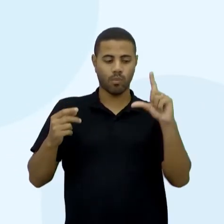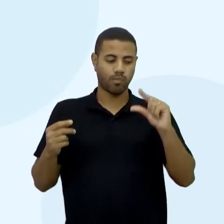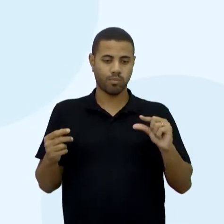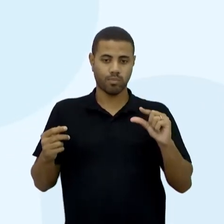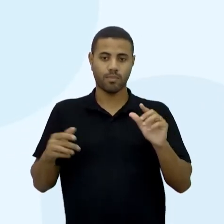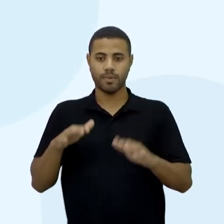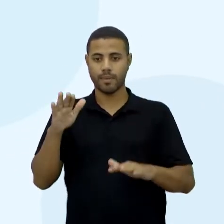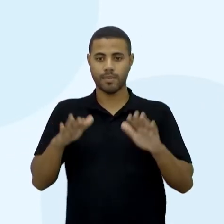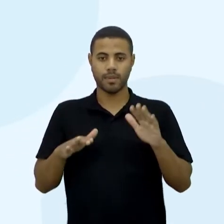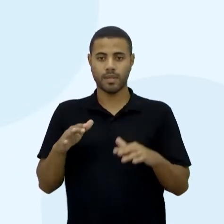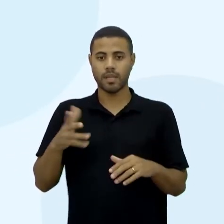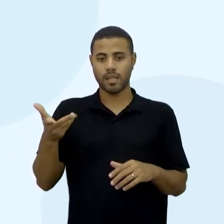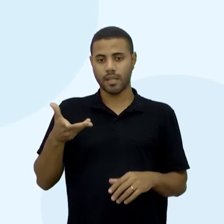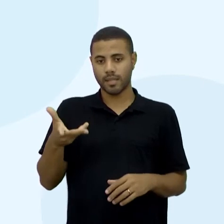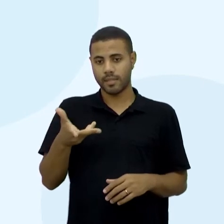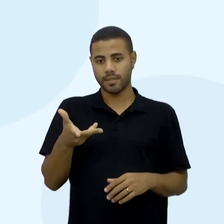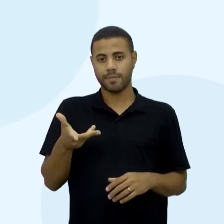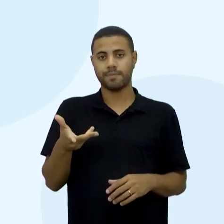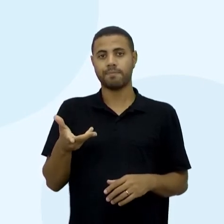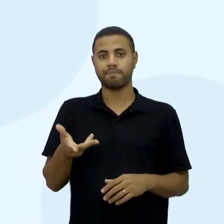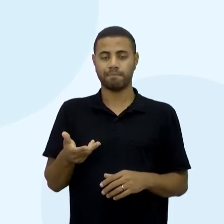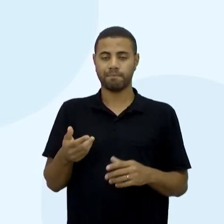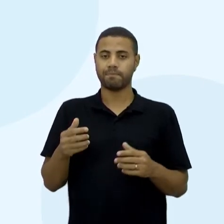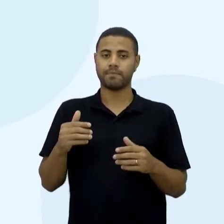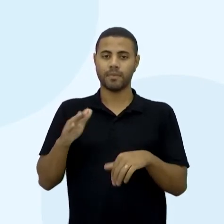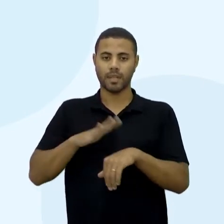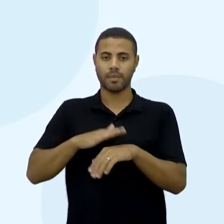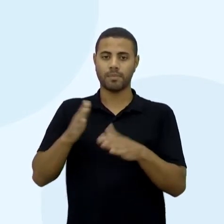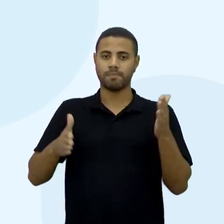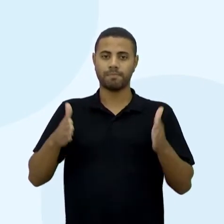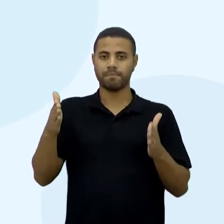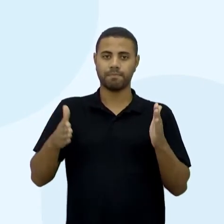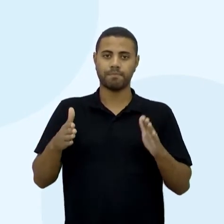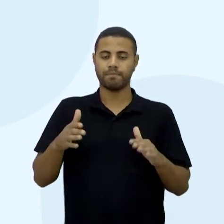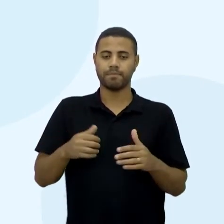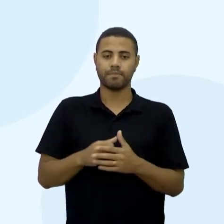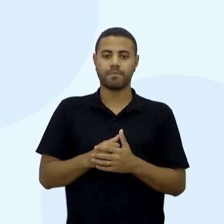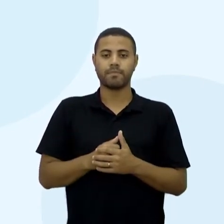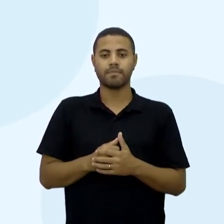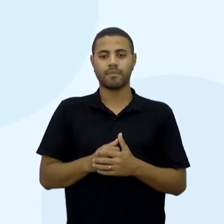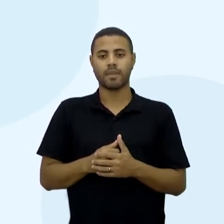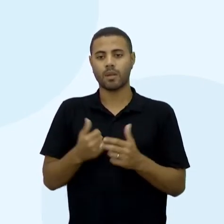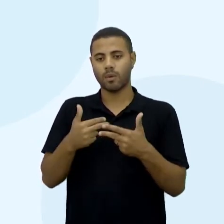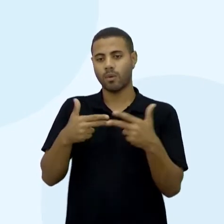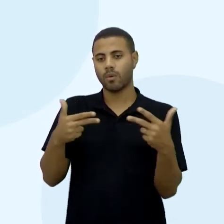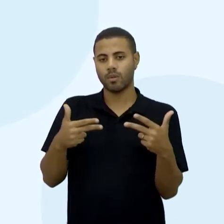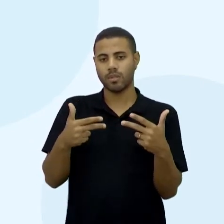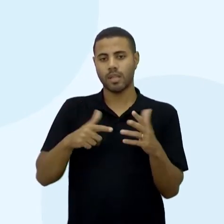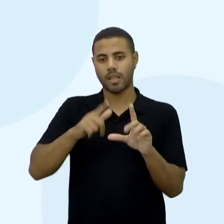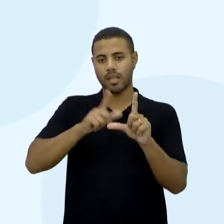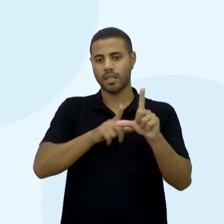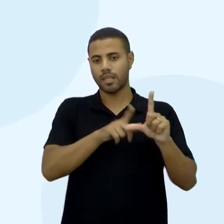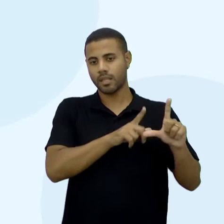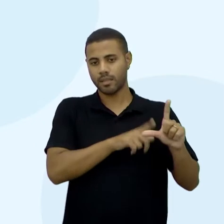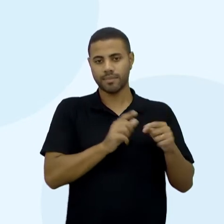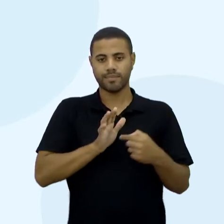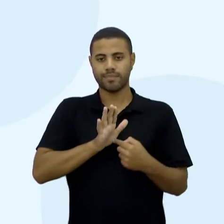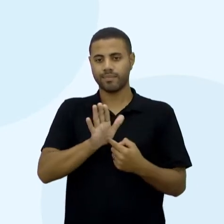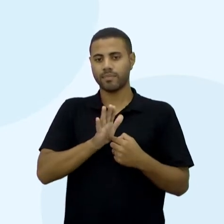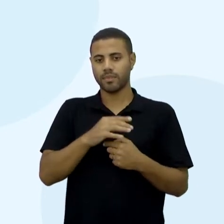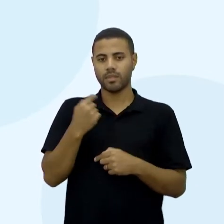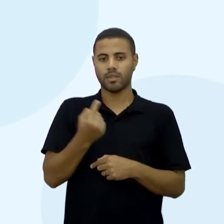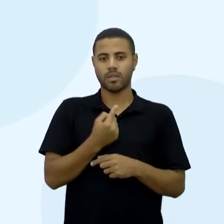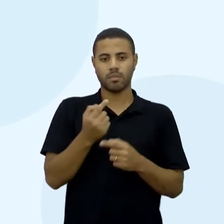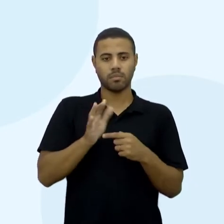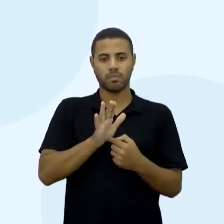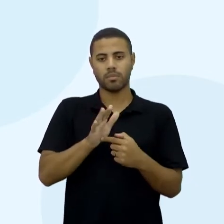aqui da aceleração, né? Ao longo de um tempo. Veja, todas essas coisas aparecem ali com letras. Por que a gente coloca as